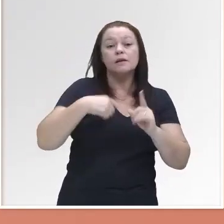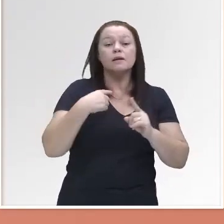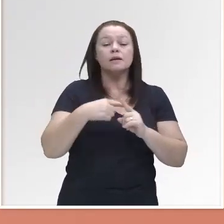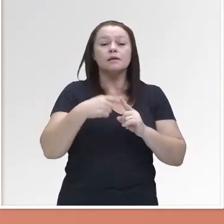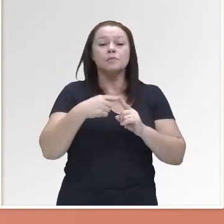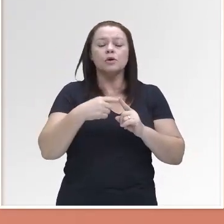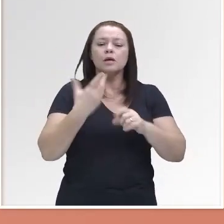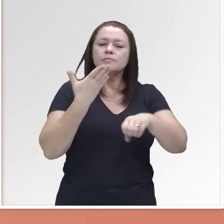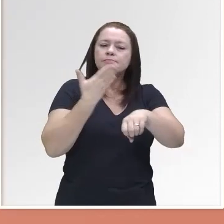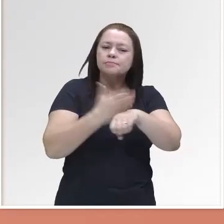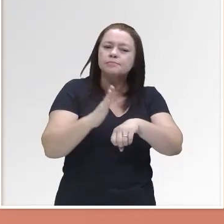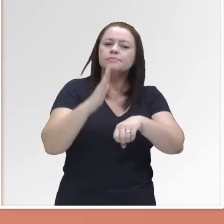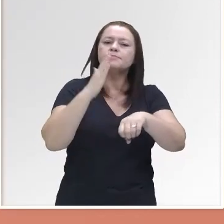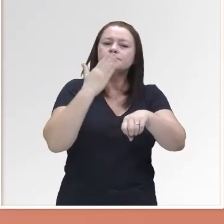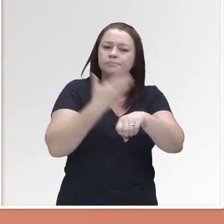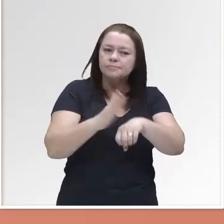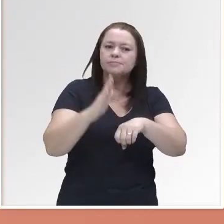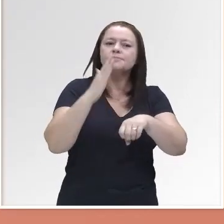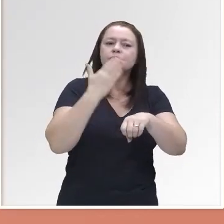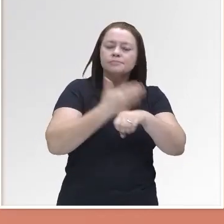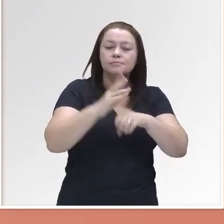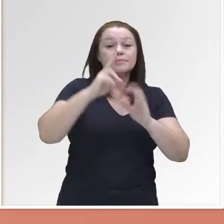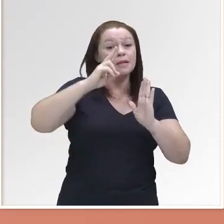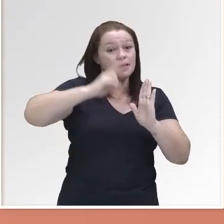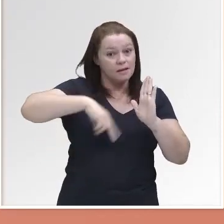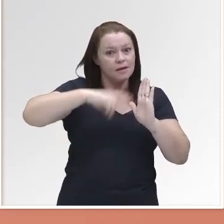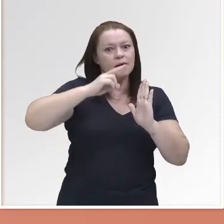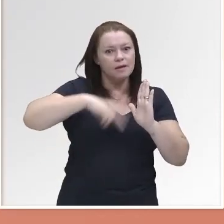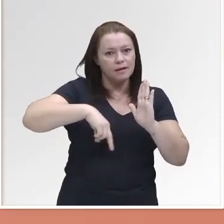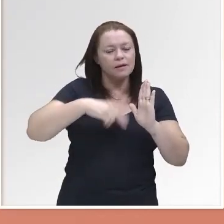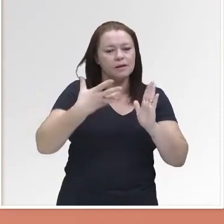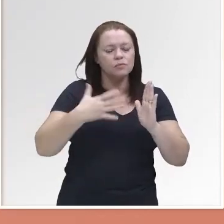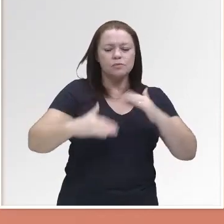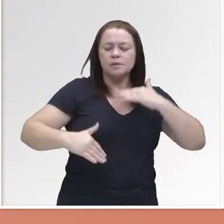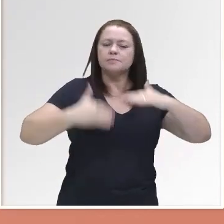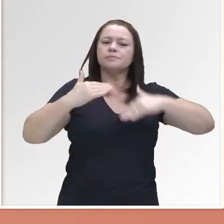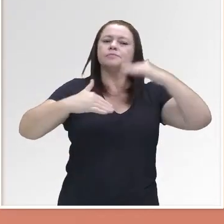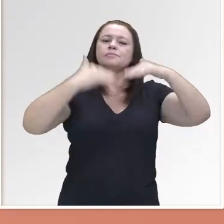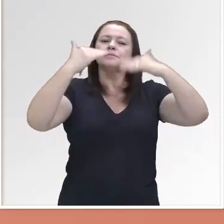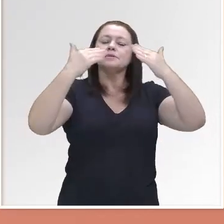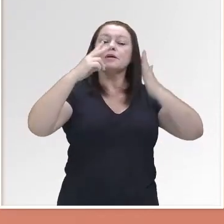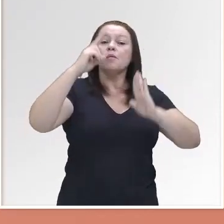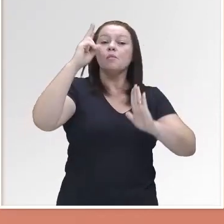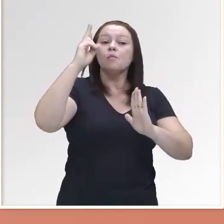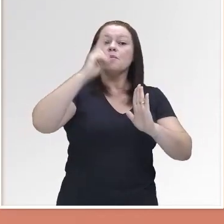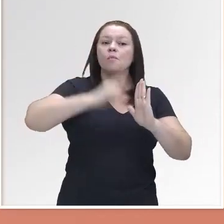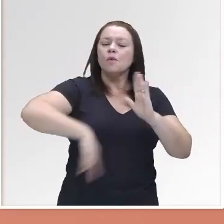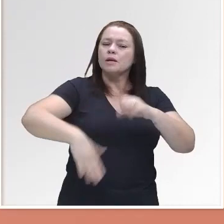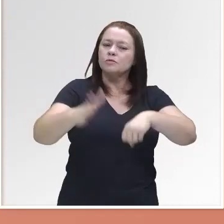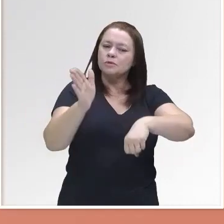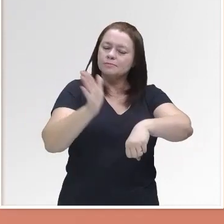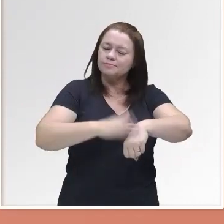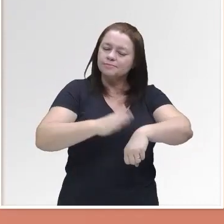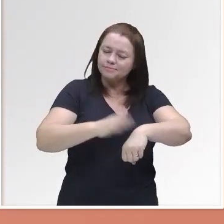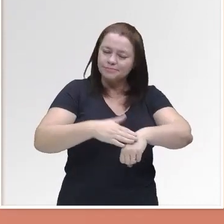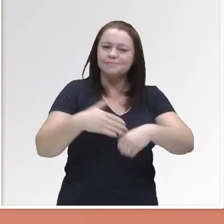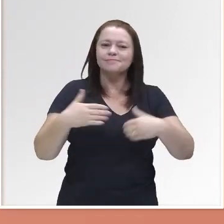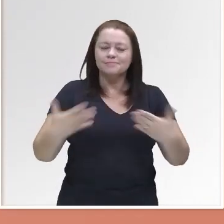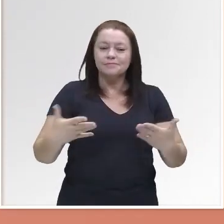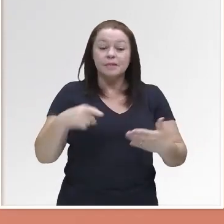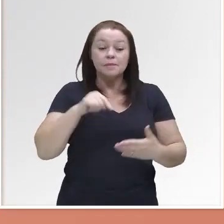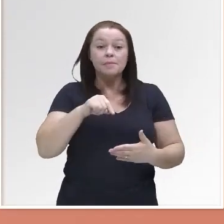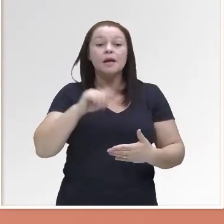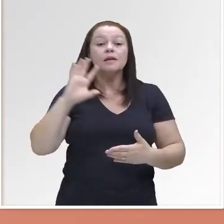a habilidade mostrou aí, que ele deve desenvolver uma leitura autônoma. Para que isso